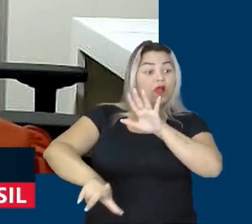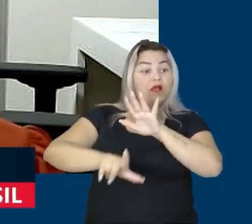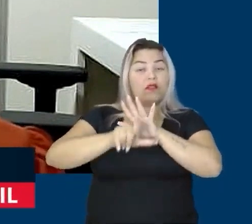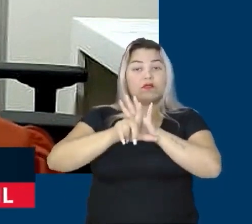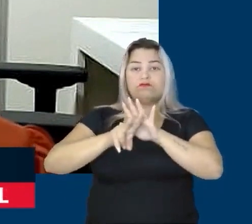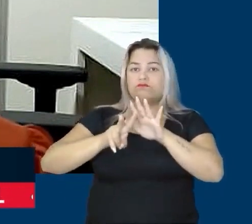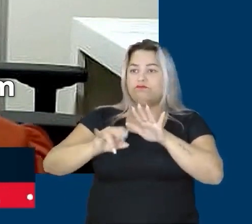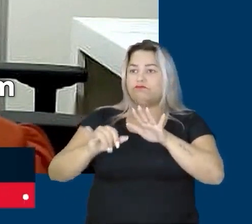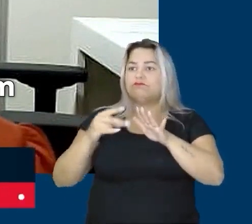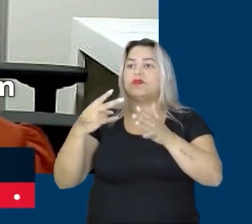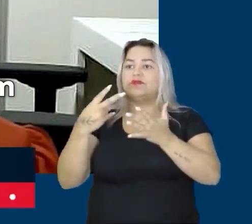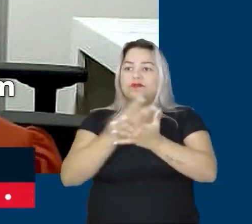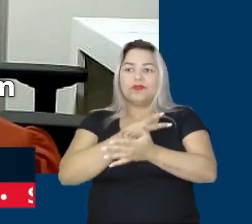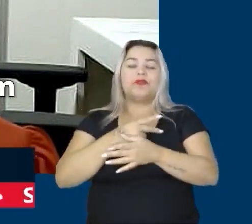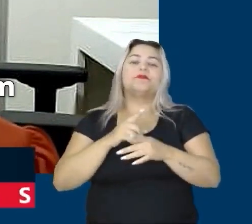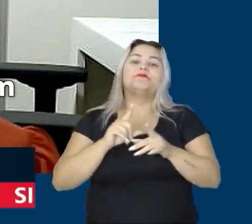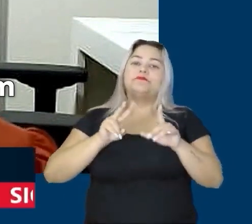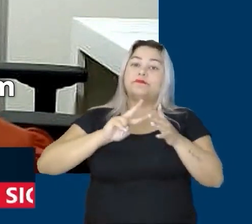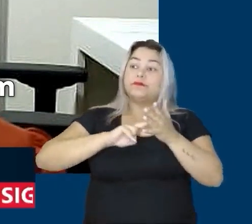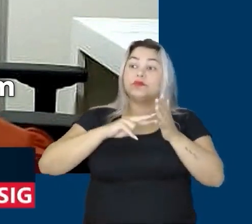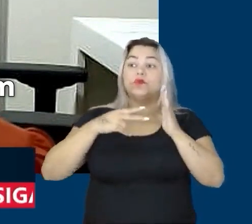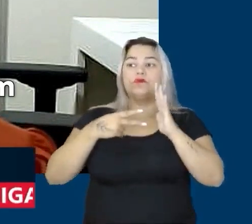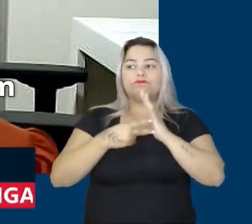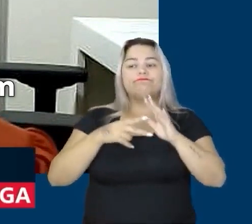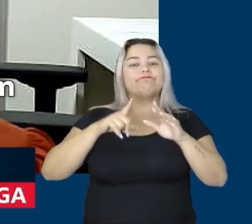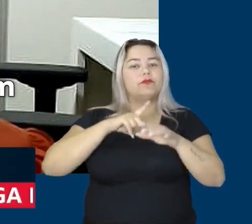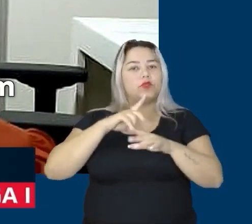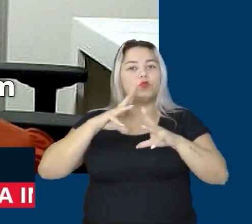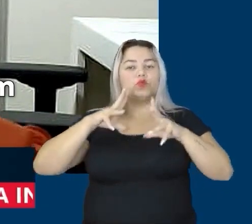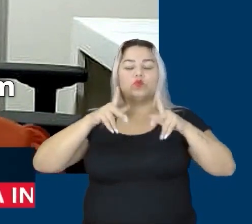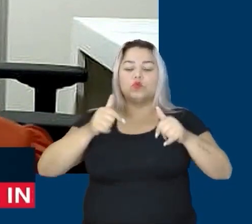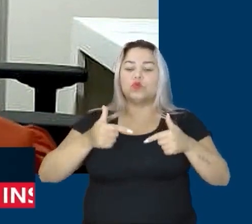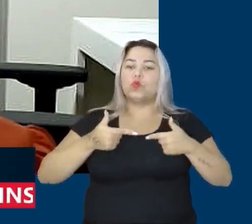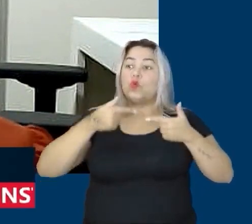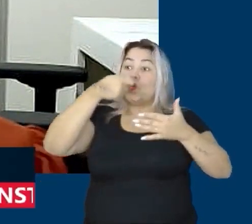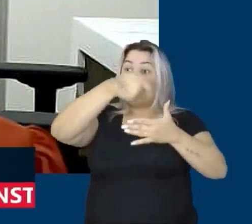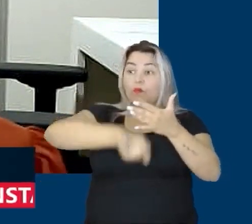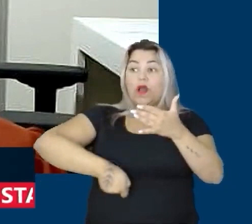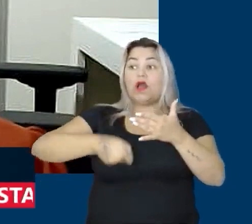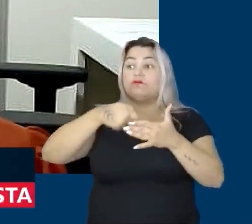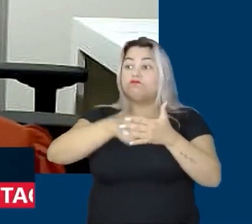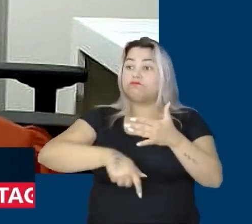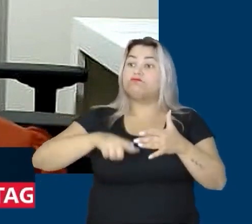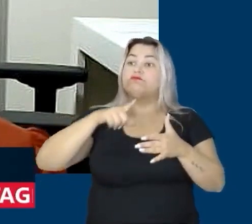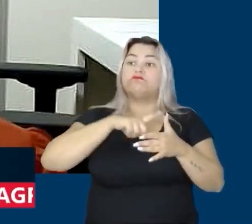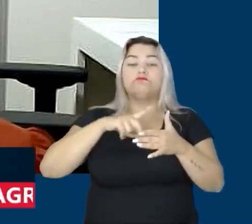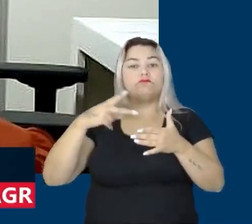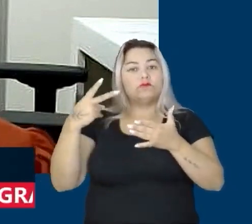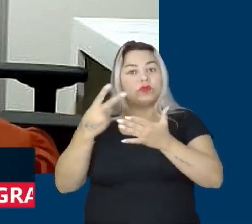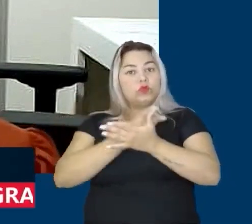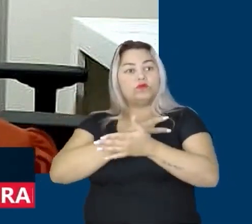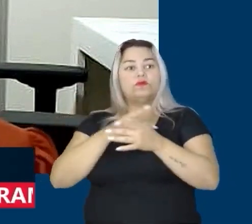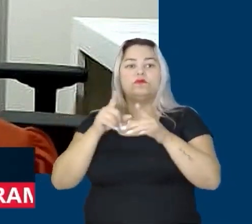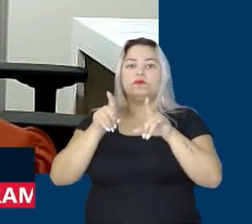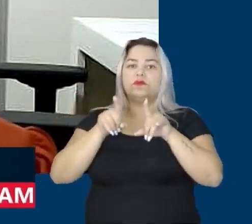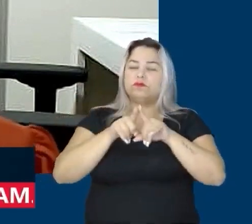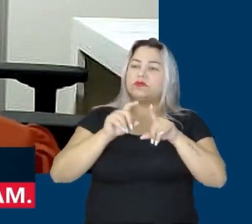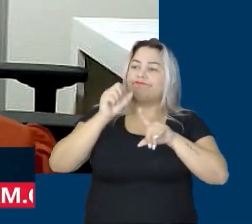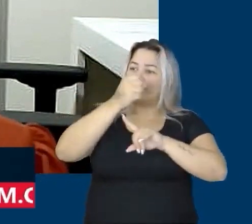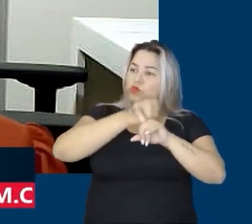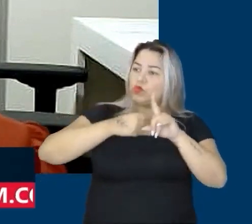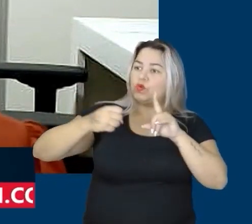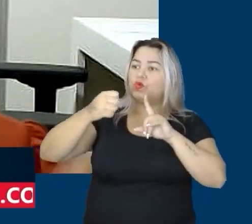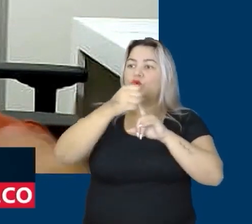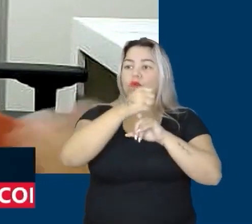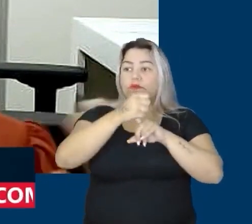pegar, né? Pelo contrário, a gente tem que fazer toda uma luta, porque ela veio com muita legitimidade social,